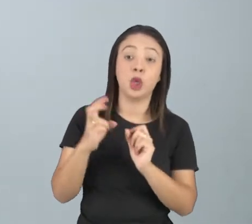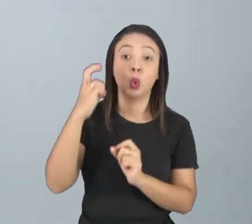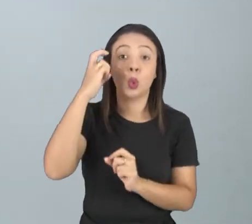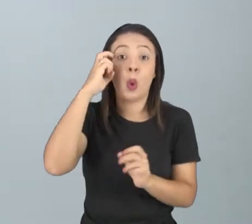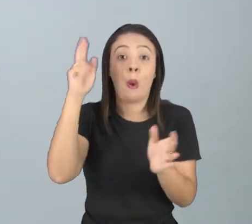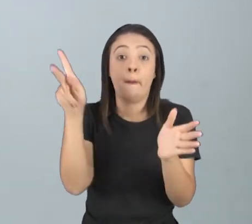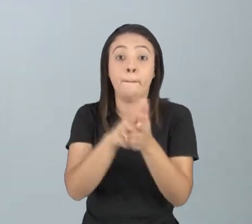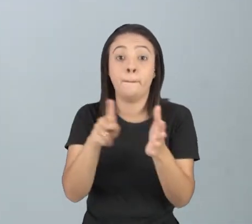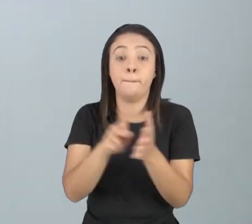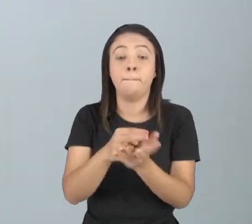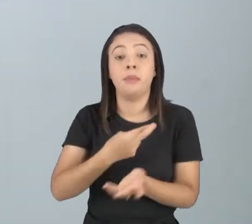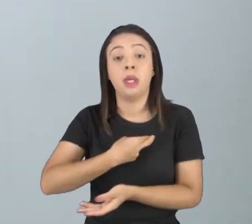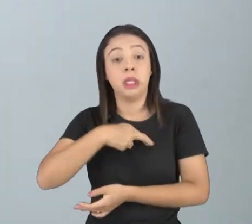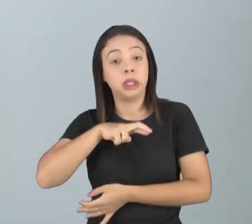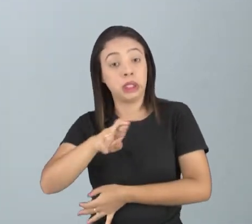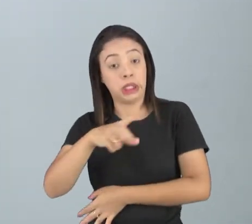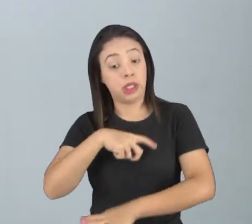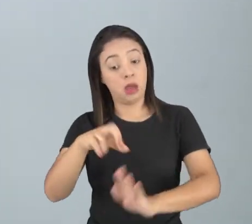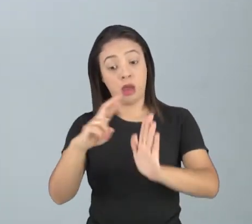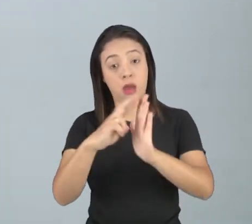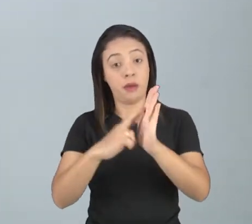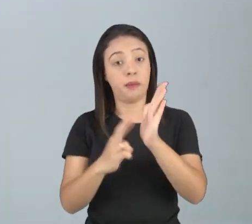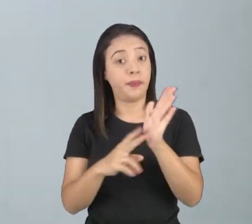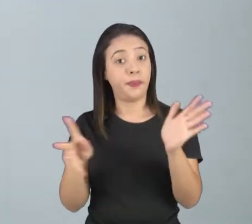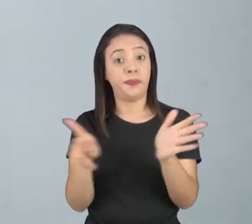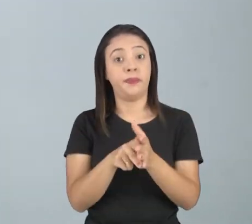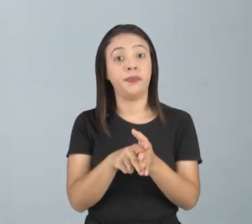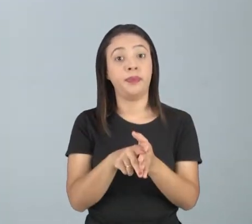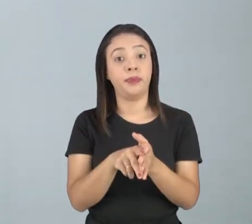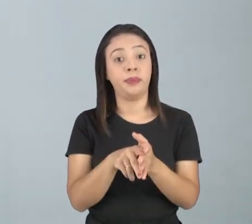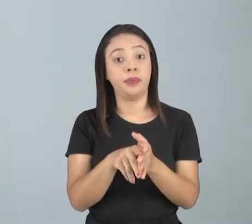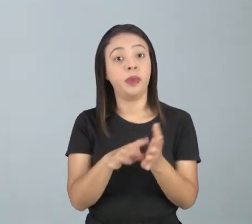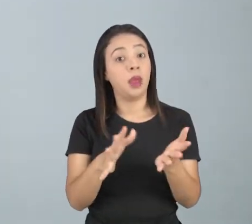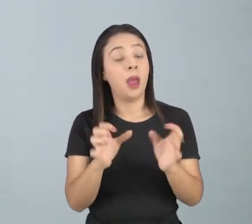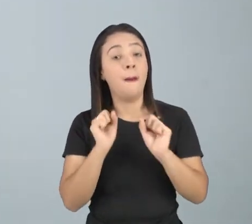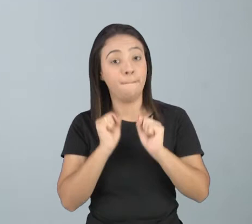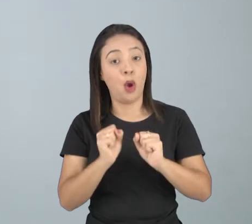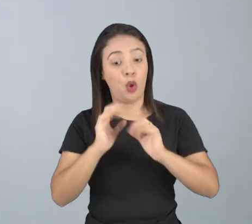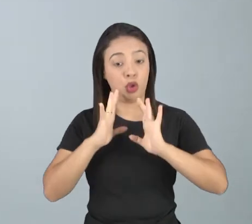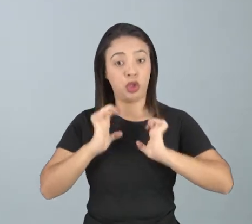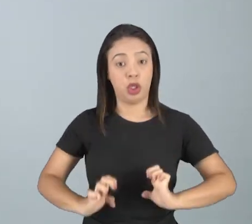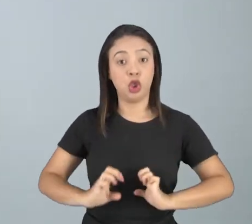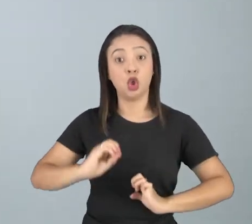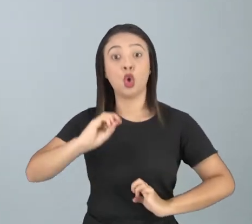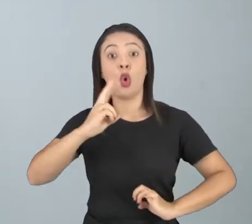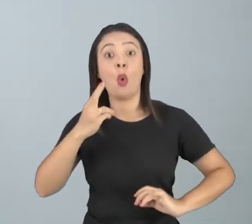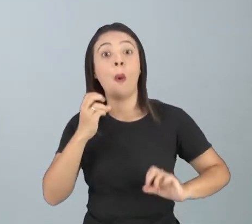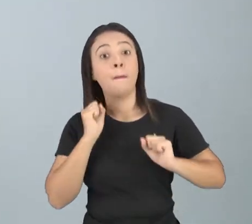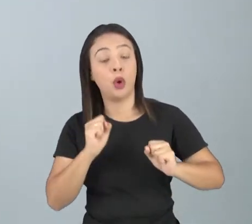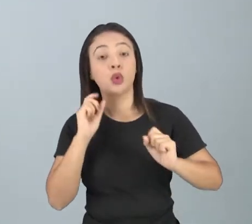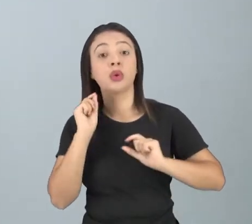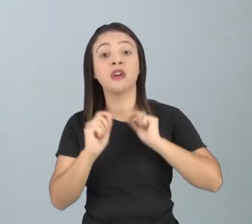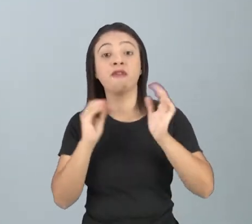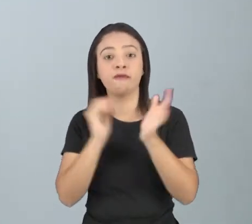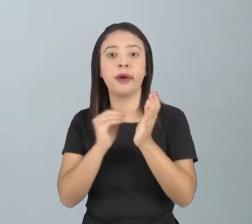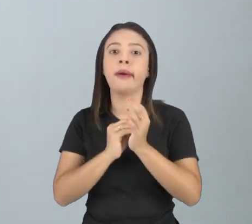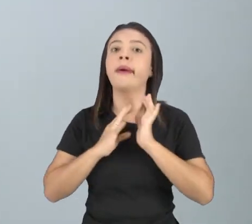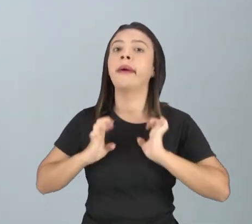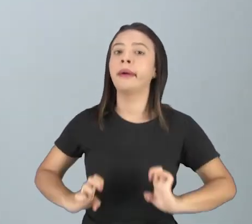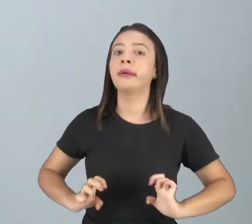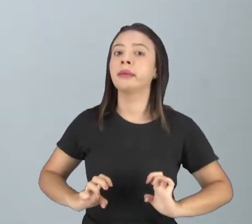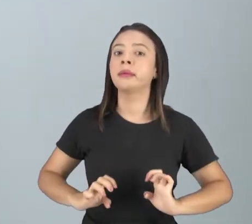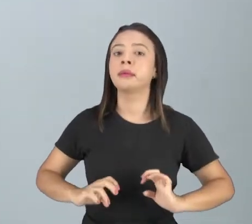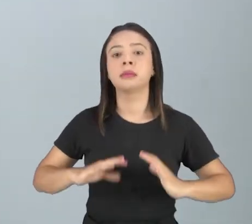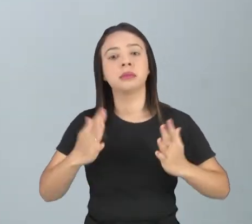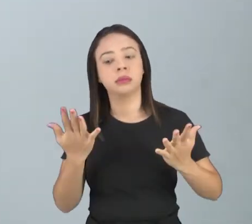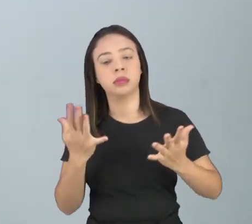religião que adota determinados princípios que podem ser antiéticos até mesmo. Toda mulher lá dentro de uma igreja,